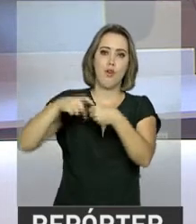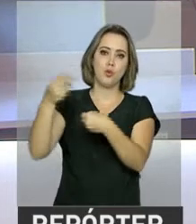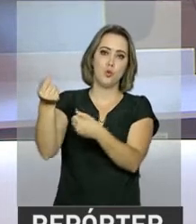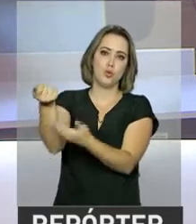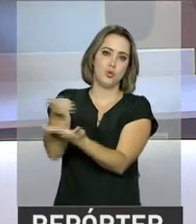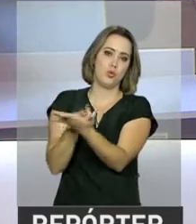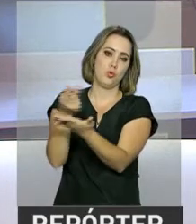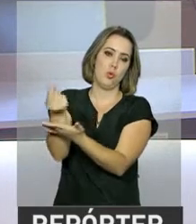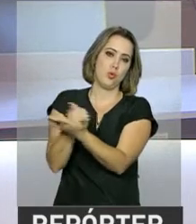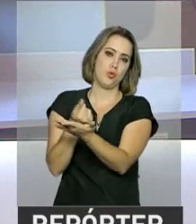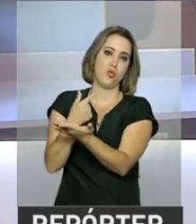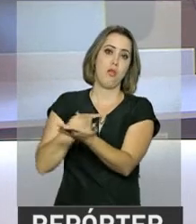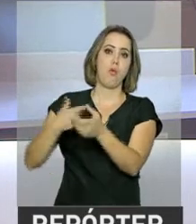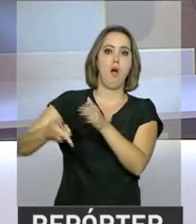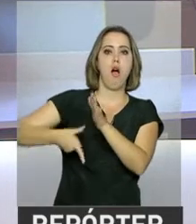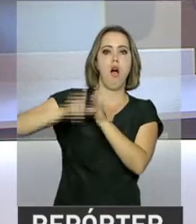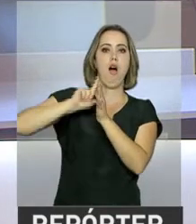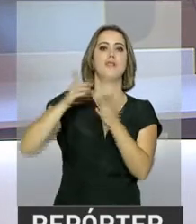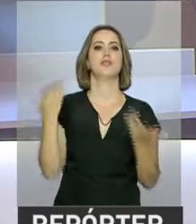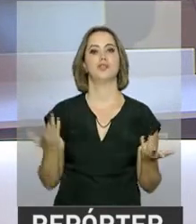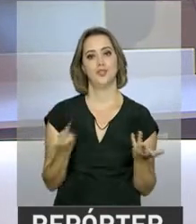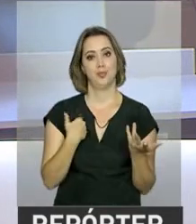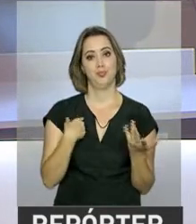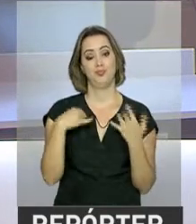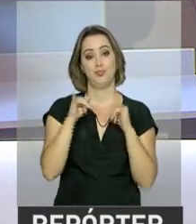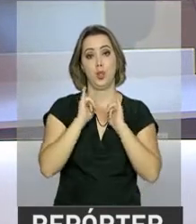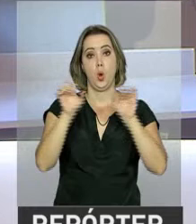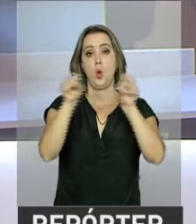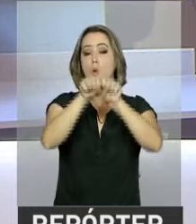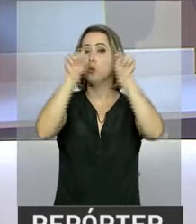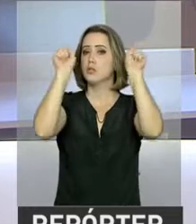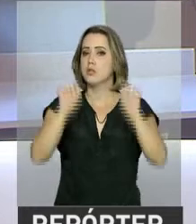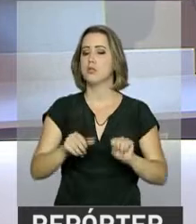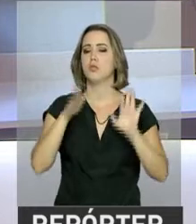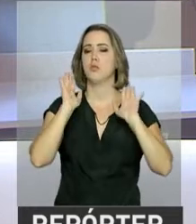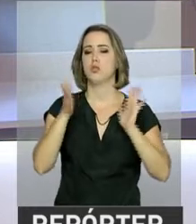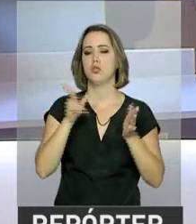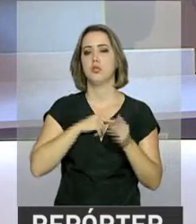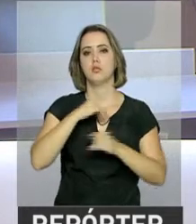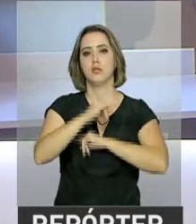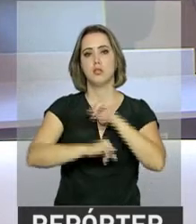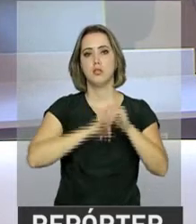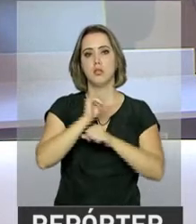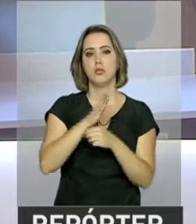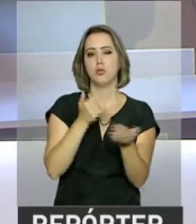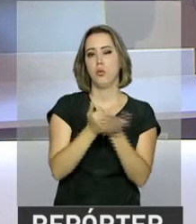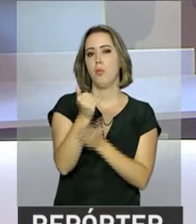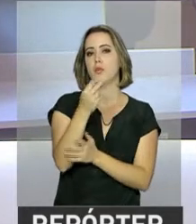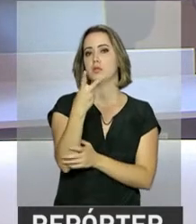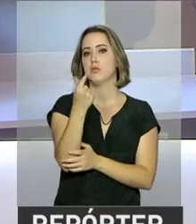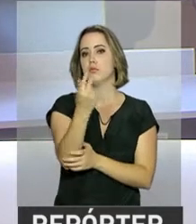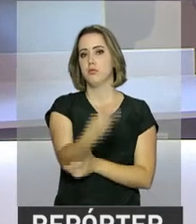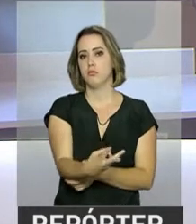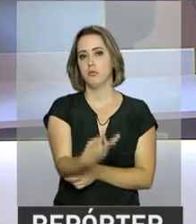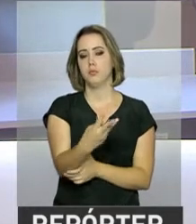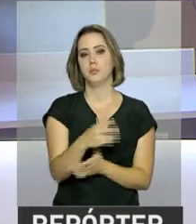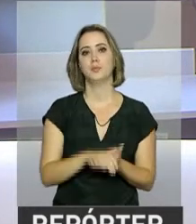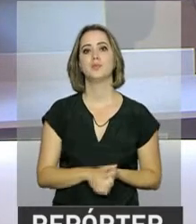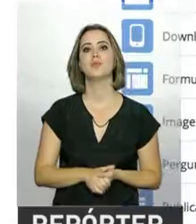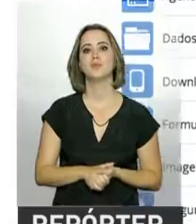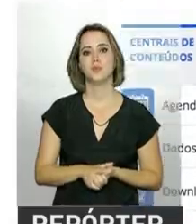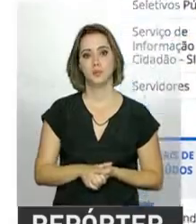antes dos demais. O programa gerador da declaração está disponível na internet desde o último dia 23.